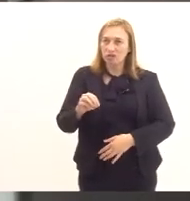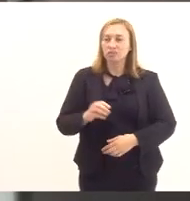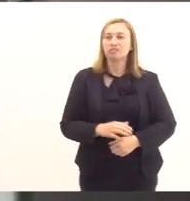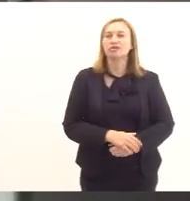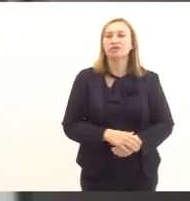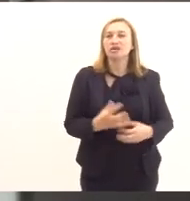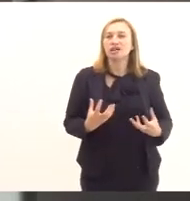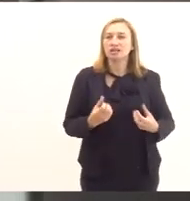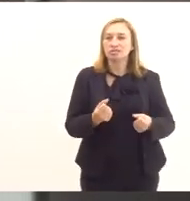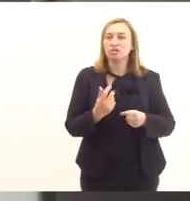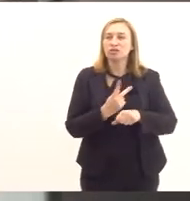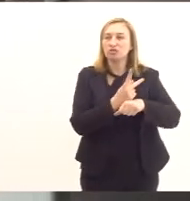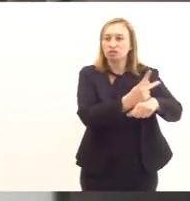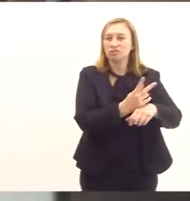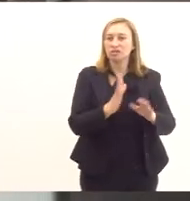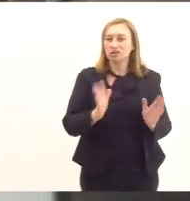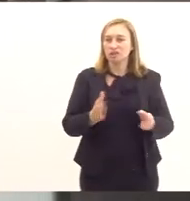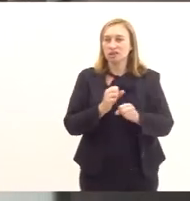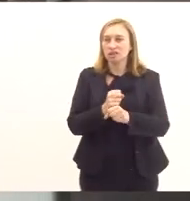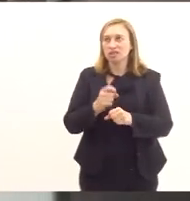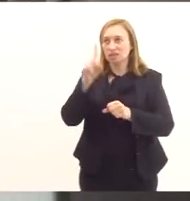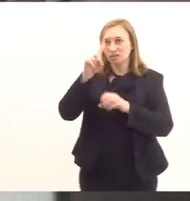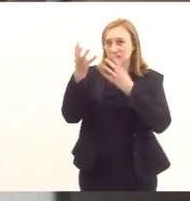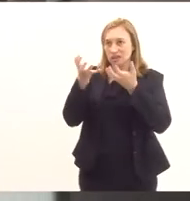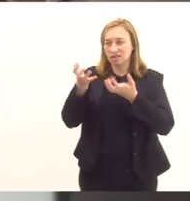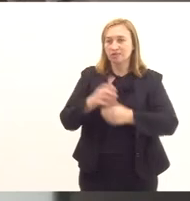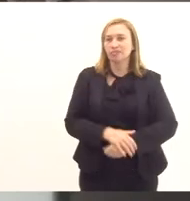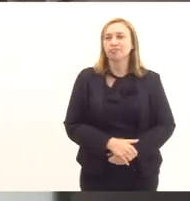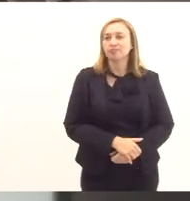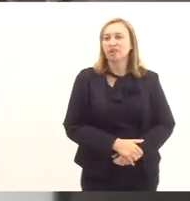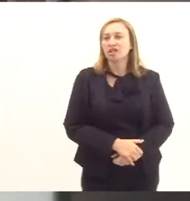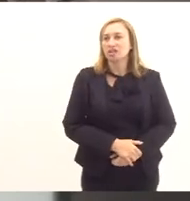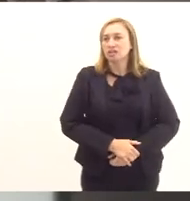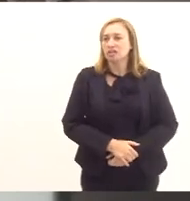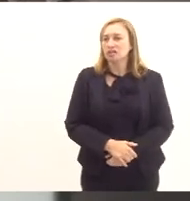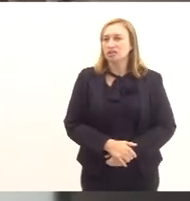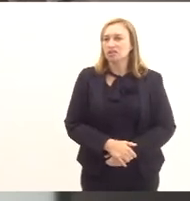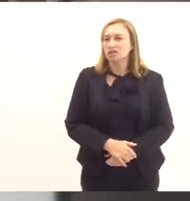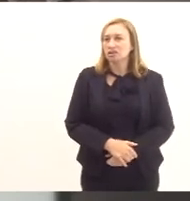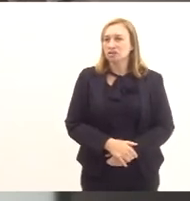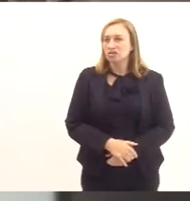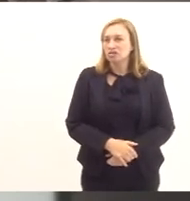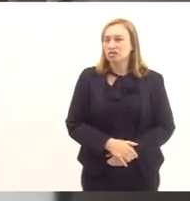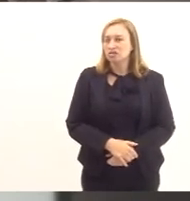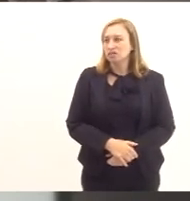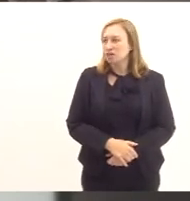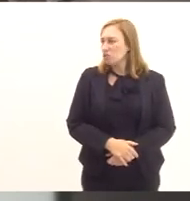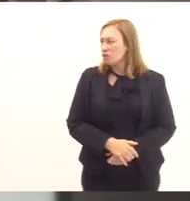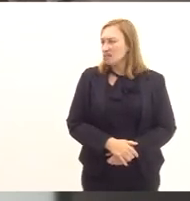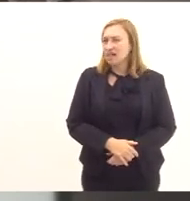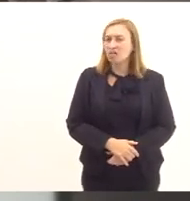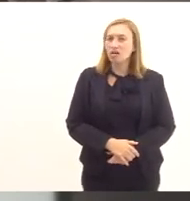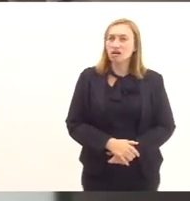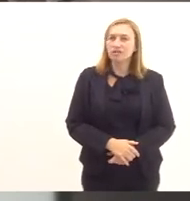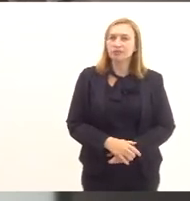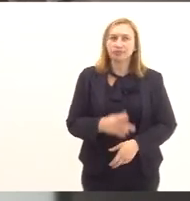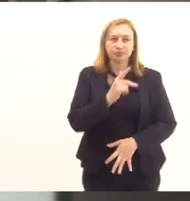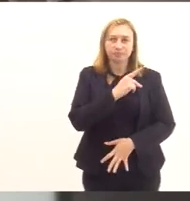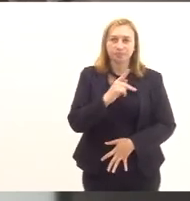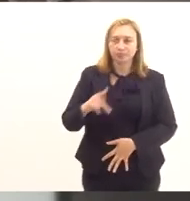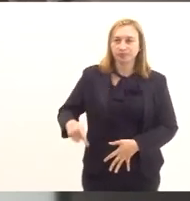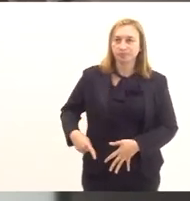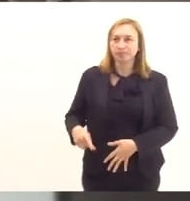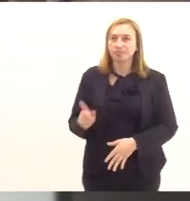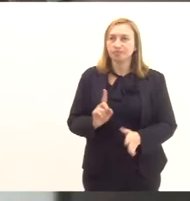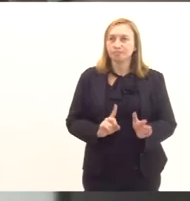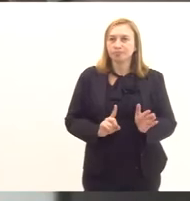receber o título esse ano se Deus quiser E aí o presidente um primeiro texto